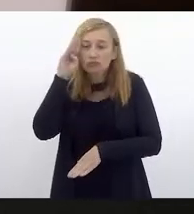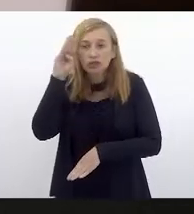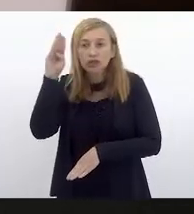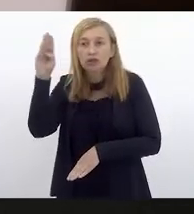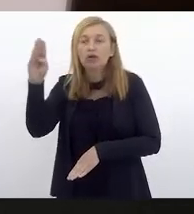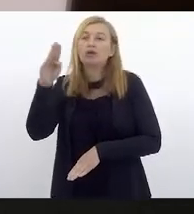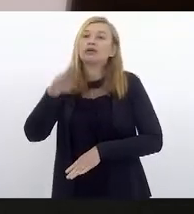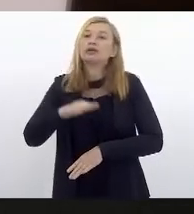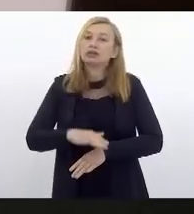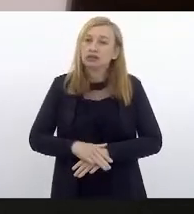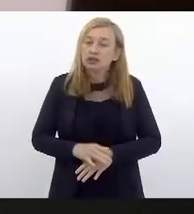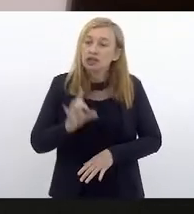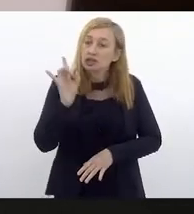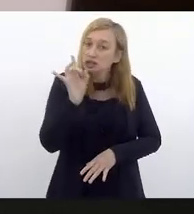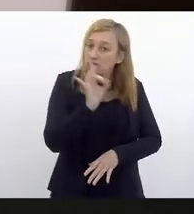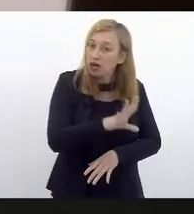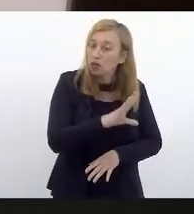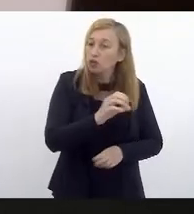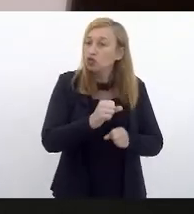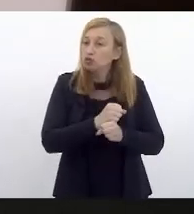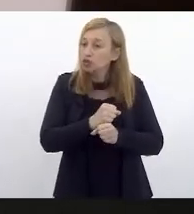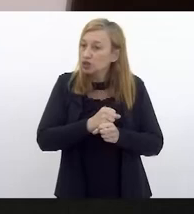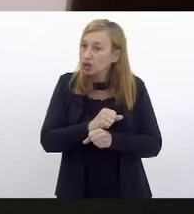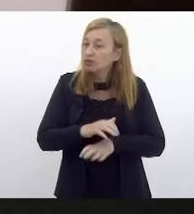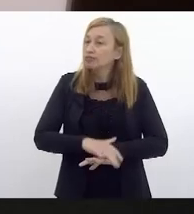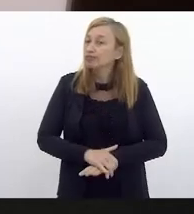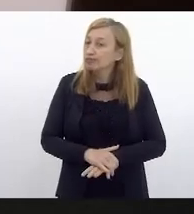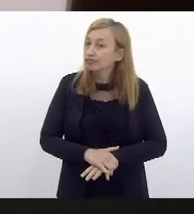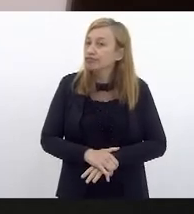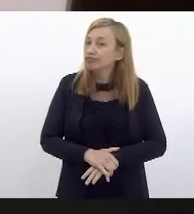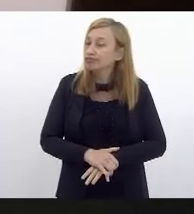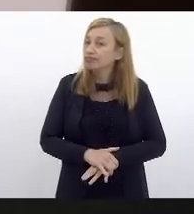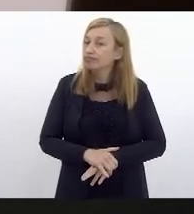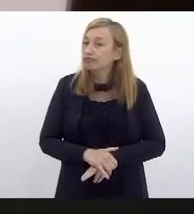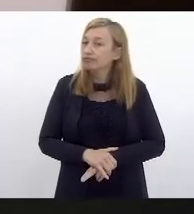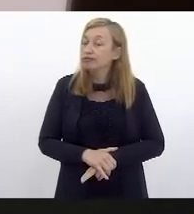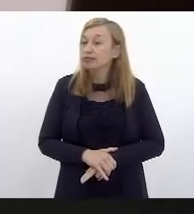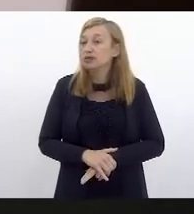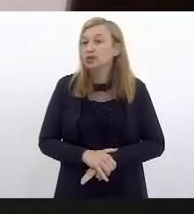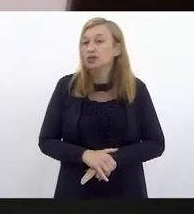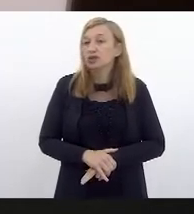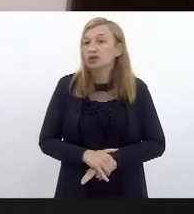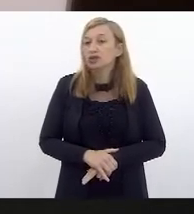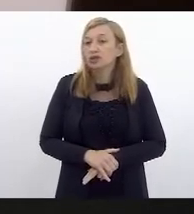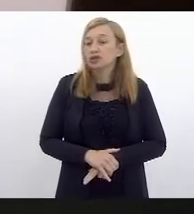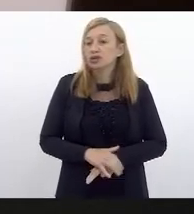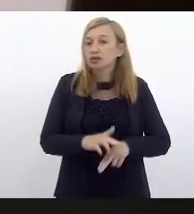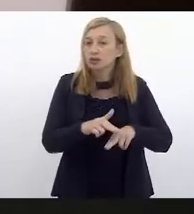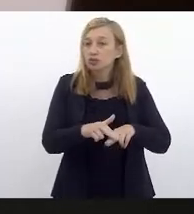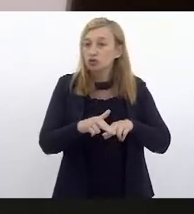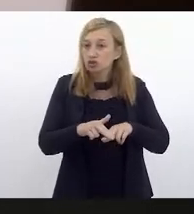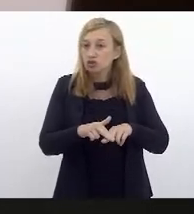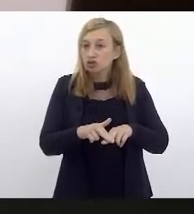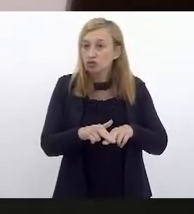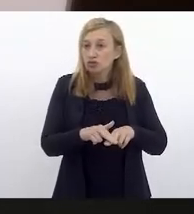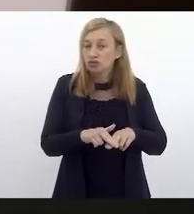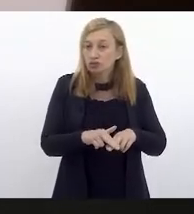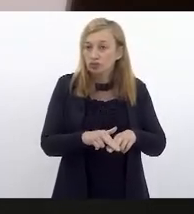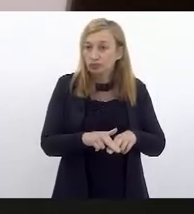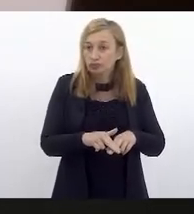principalmente na última década, função, entre aspas, da falência do Estado.